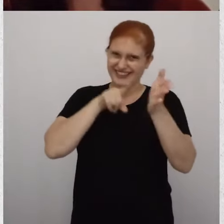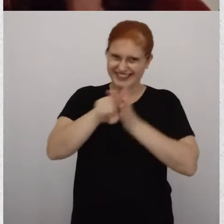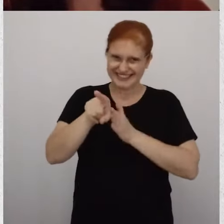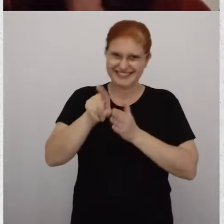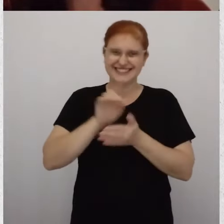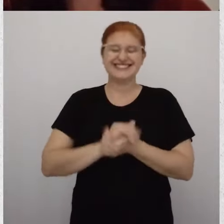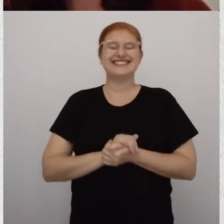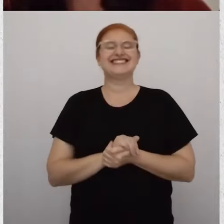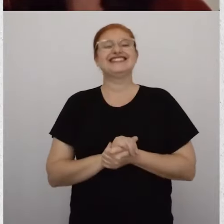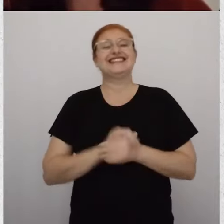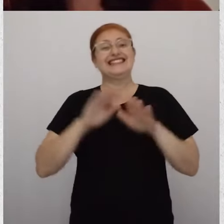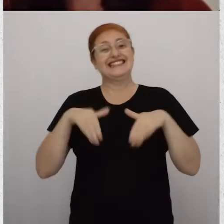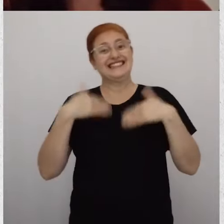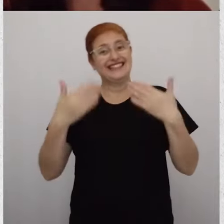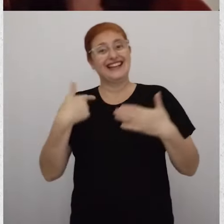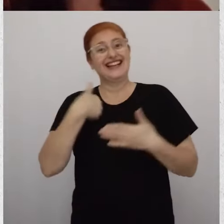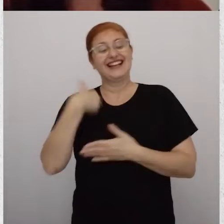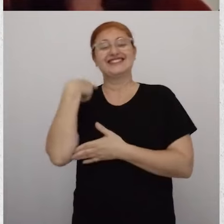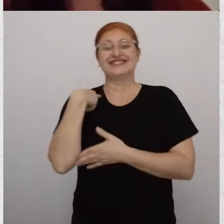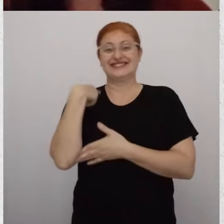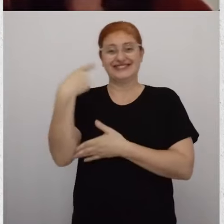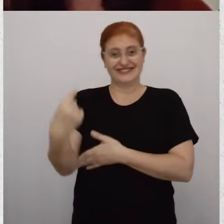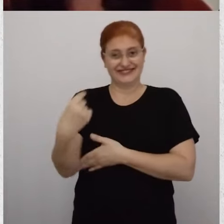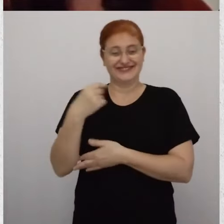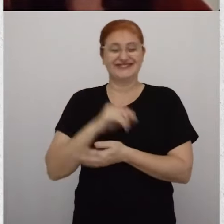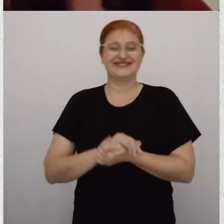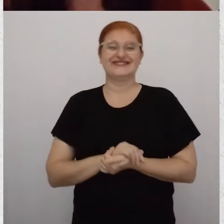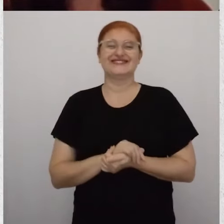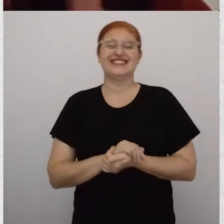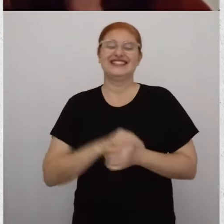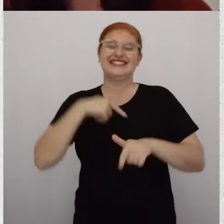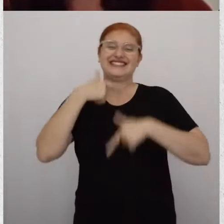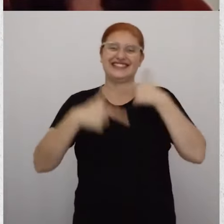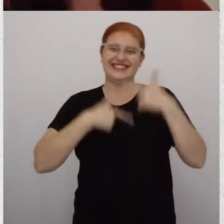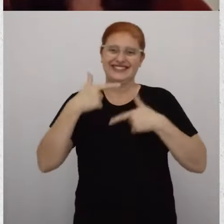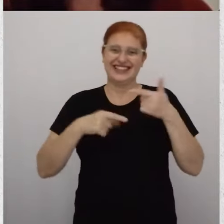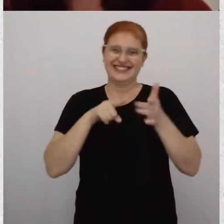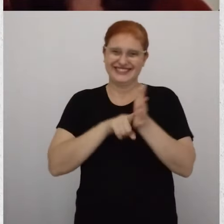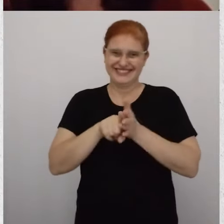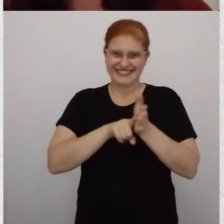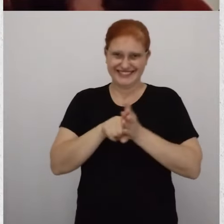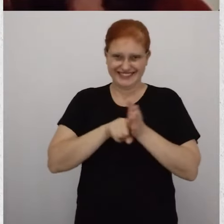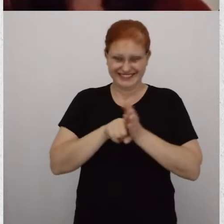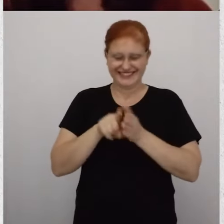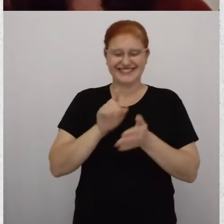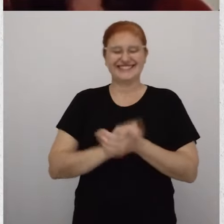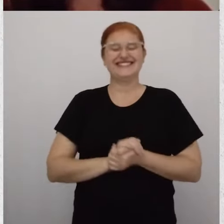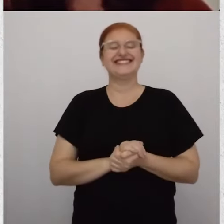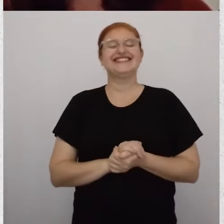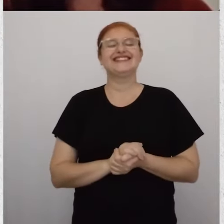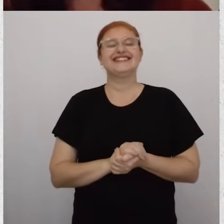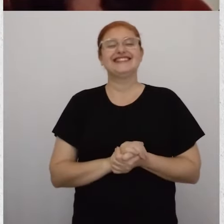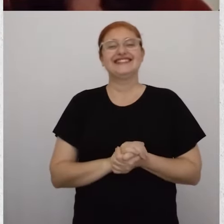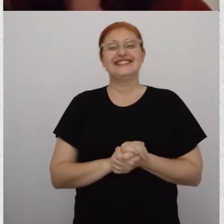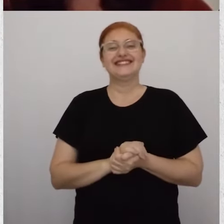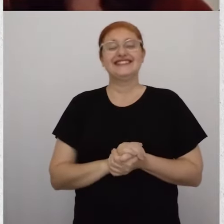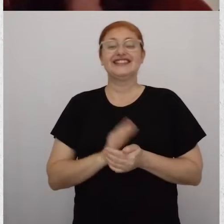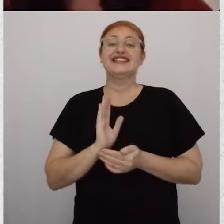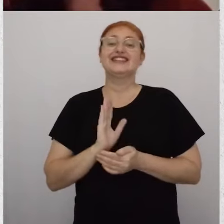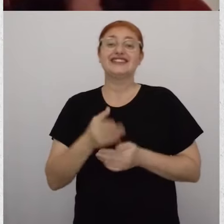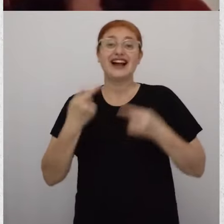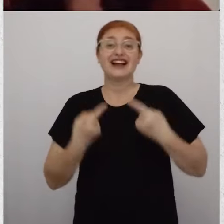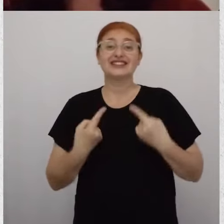já, com isso eu já vou saindo do trabalho de pesquisa até onde tu chegou e